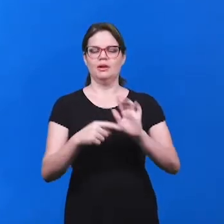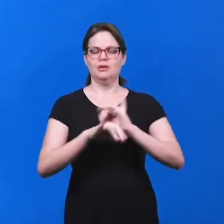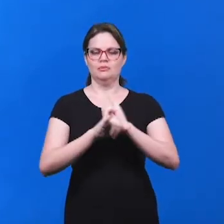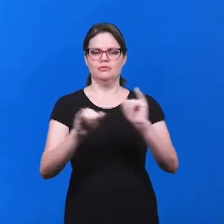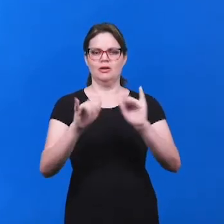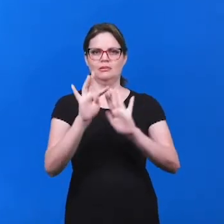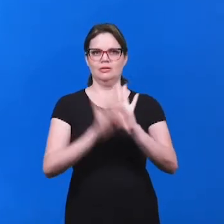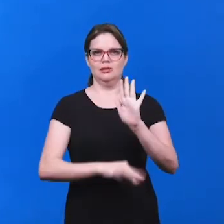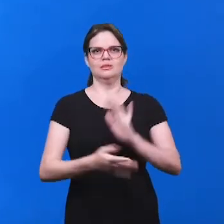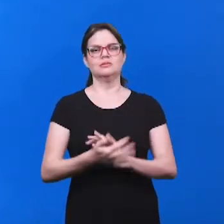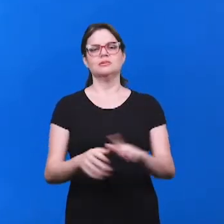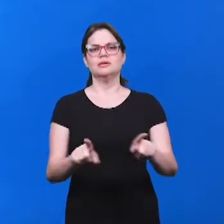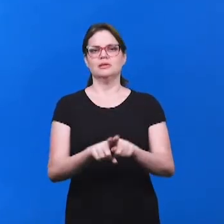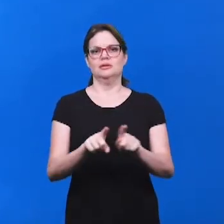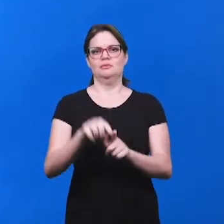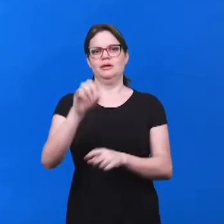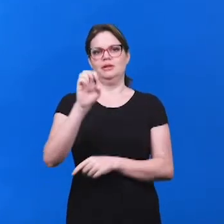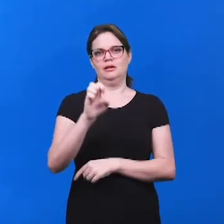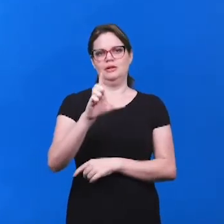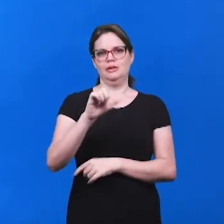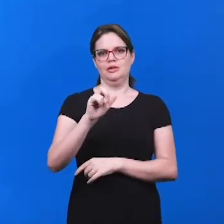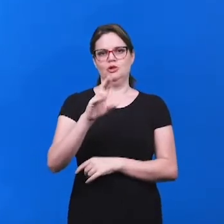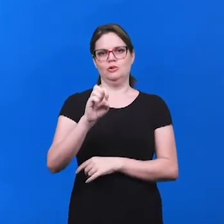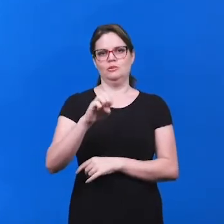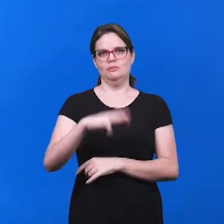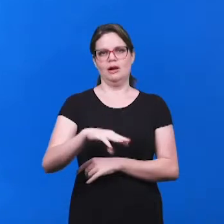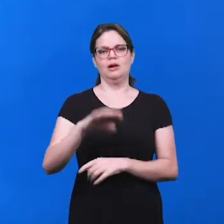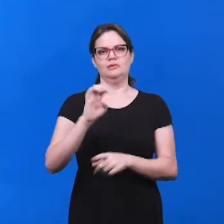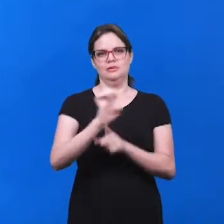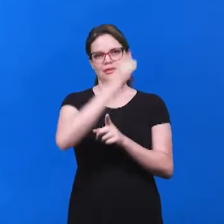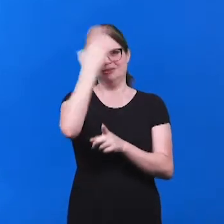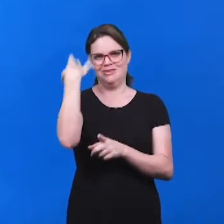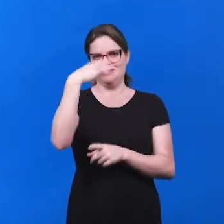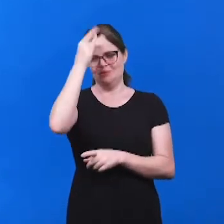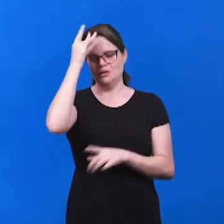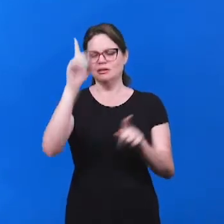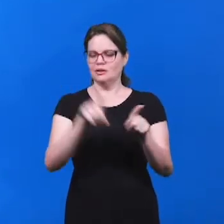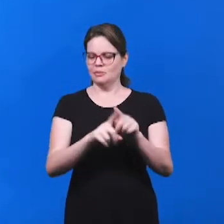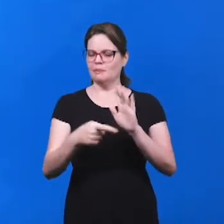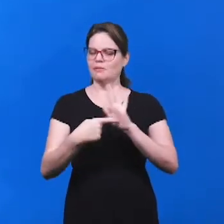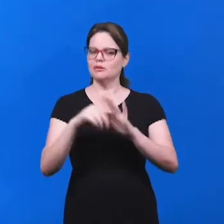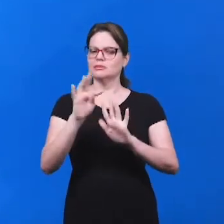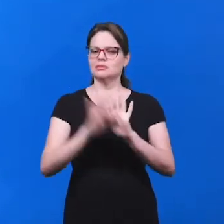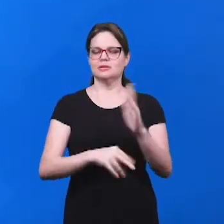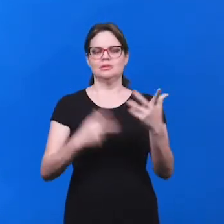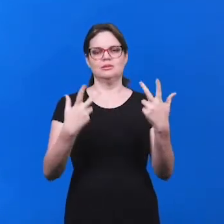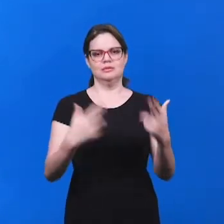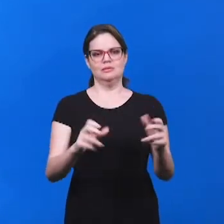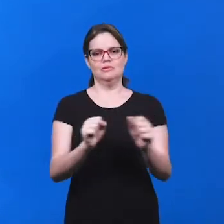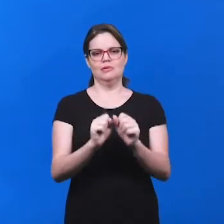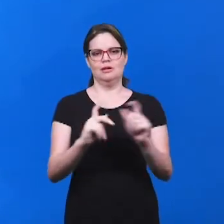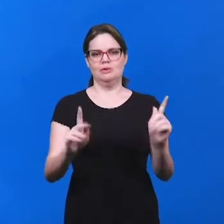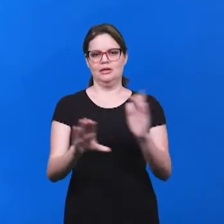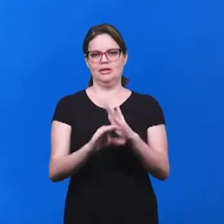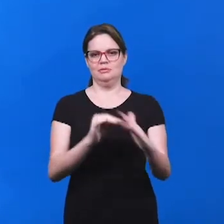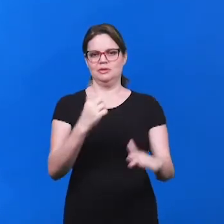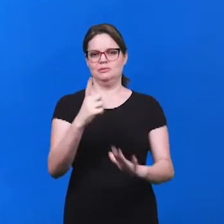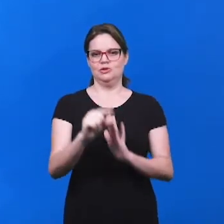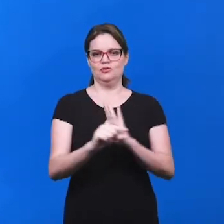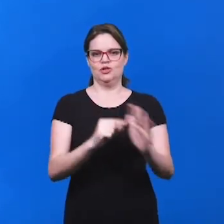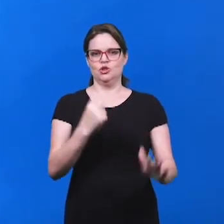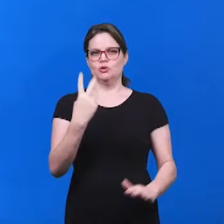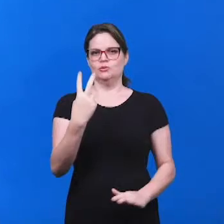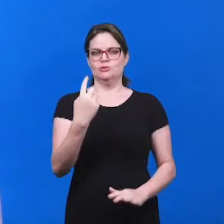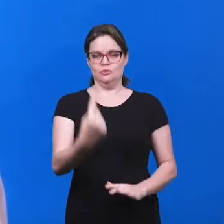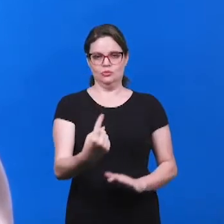o Eliomar nos fala, né, ali a respeito do mesmo texto, né, de Apocalipse capítulo 1, respondendo a pergunta que a irmã faz